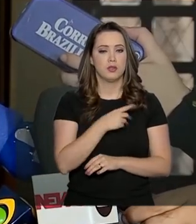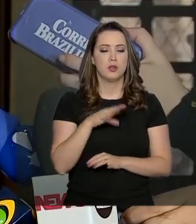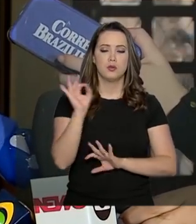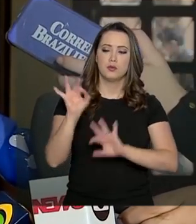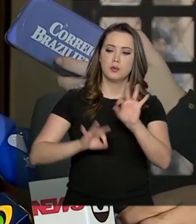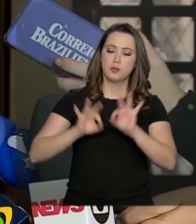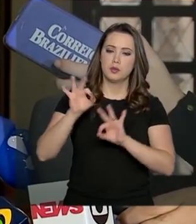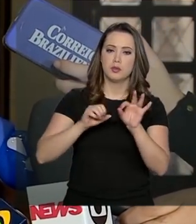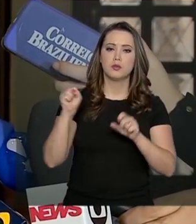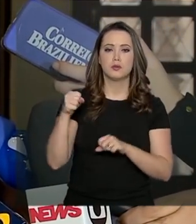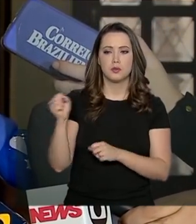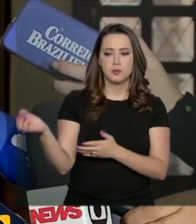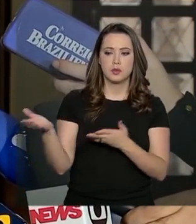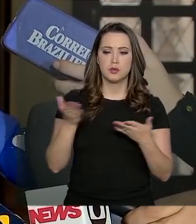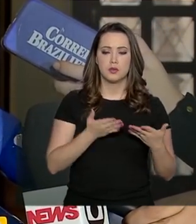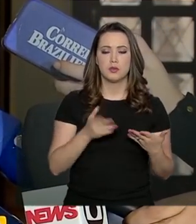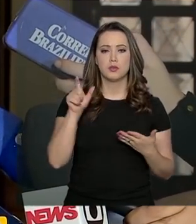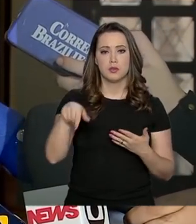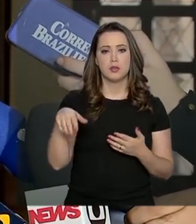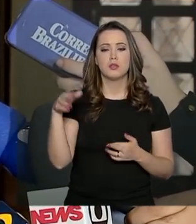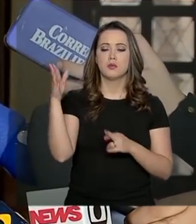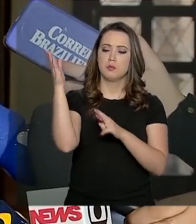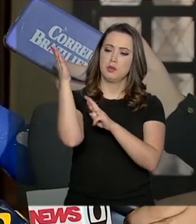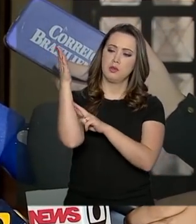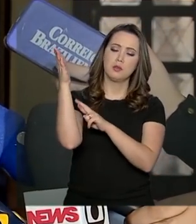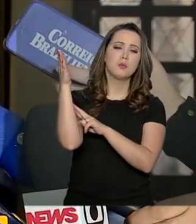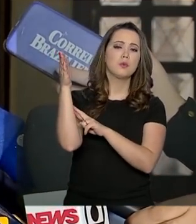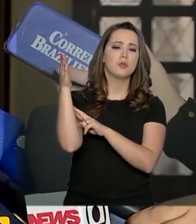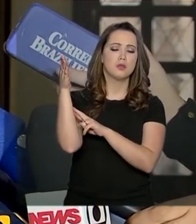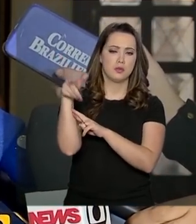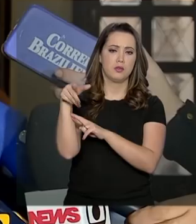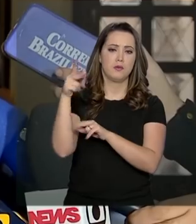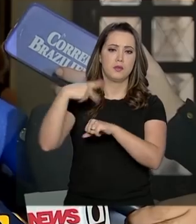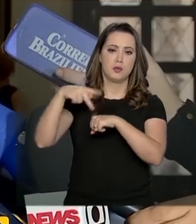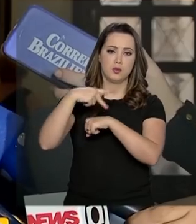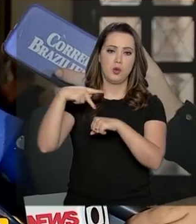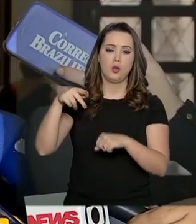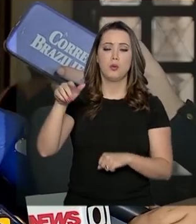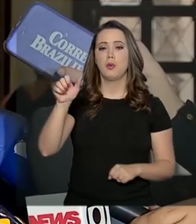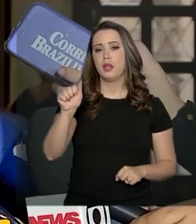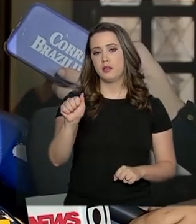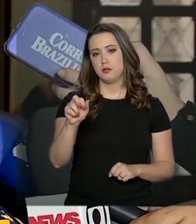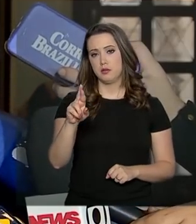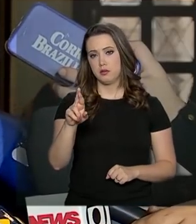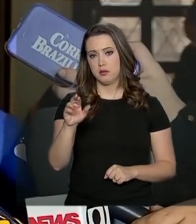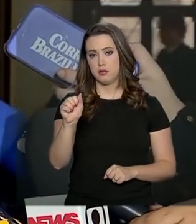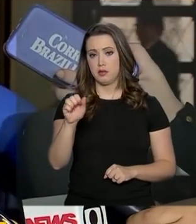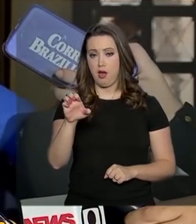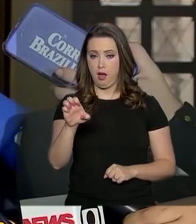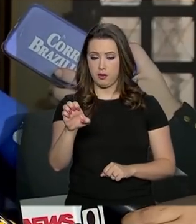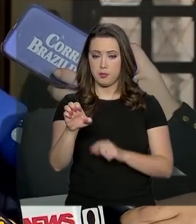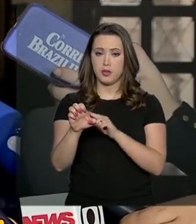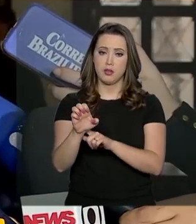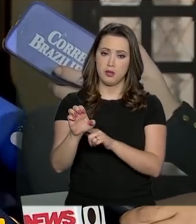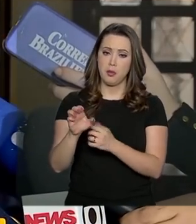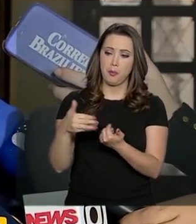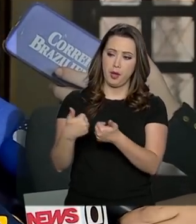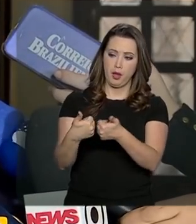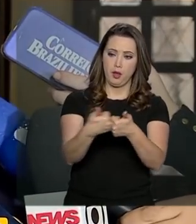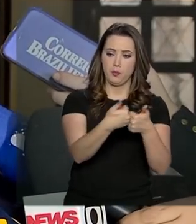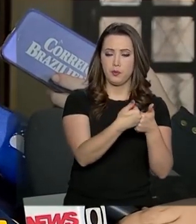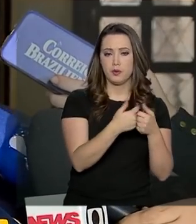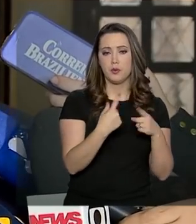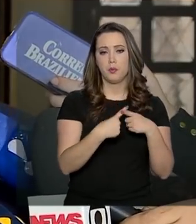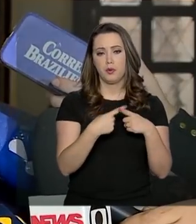preparados, sim, para recebermos diplomatas dos países árabes e do entorno, inclusive porque nós temos